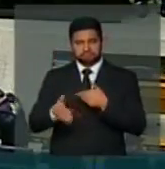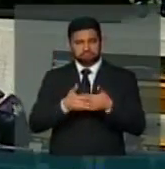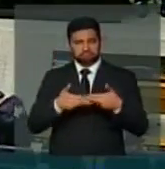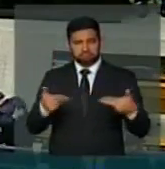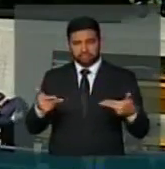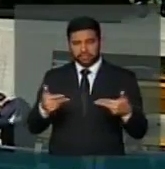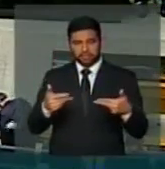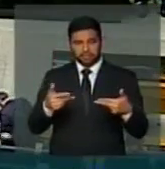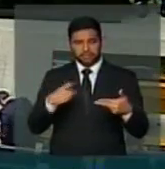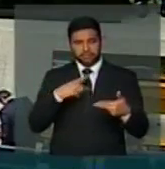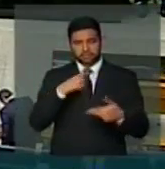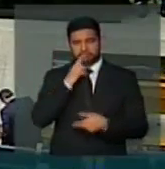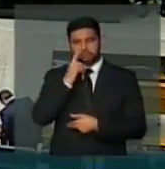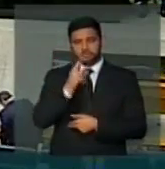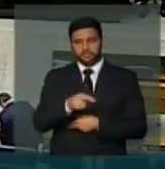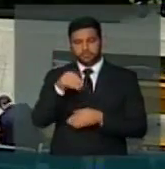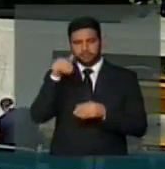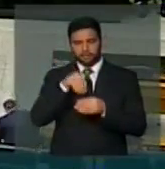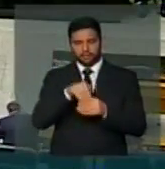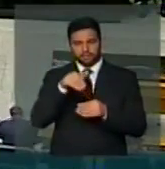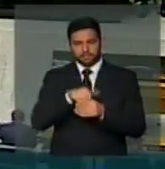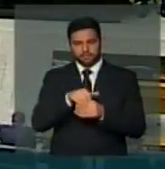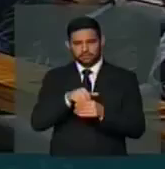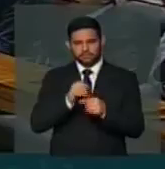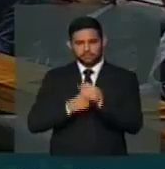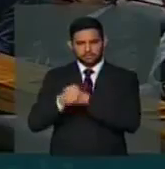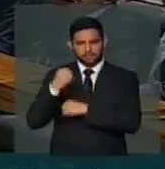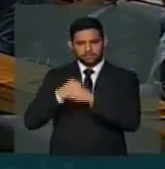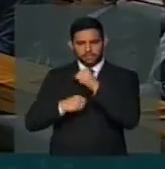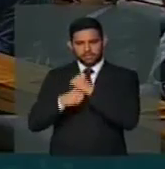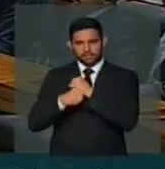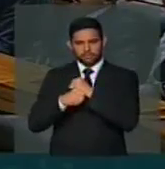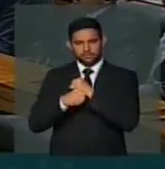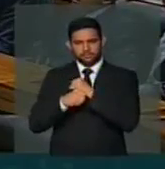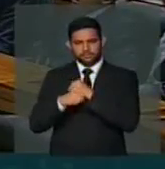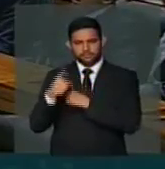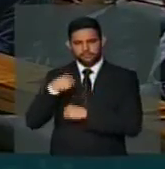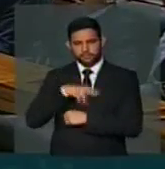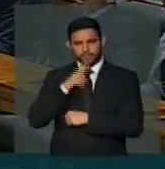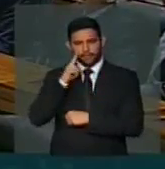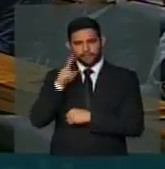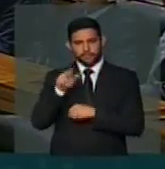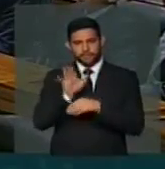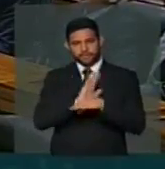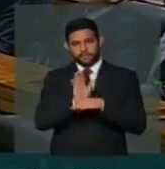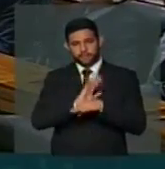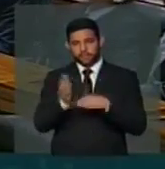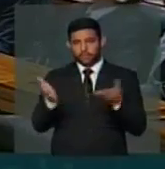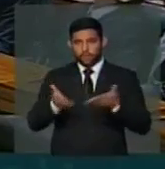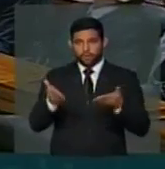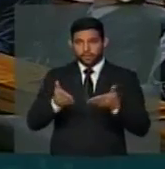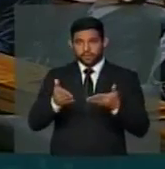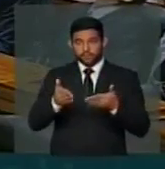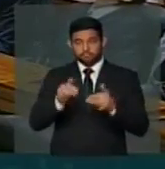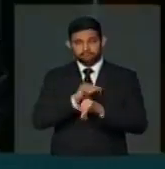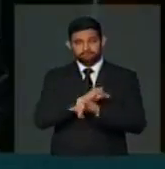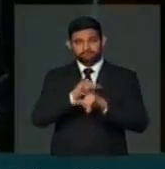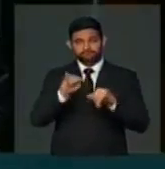independente do resultado da eleição do ano passado. Nós vemos esse vídeo hoje e é